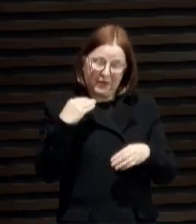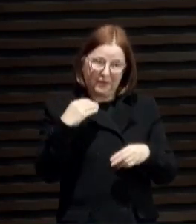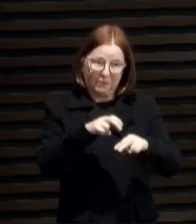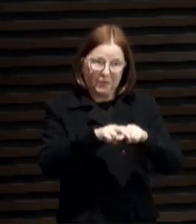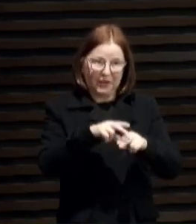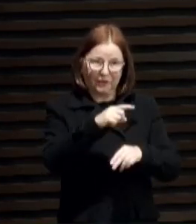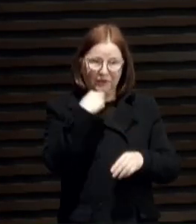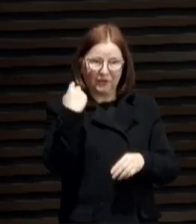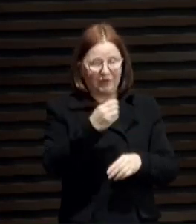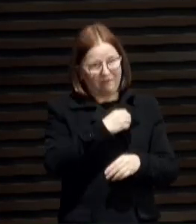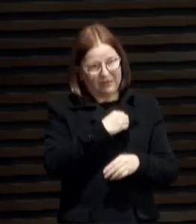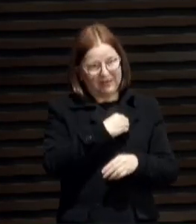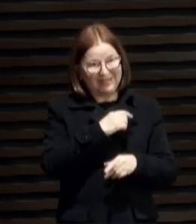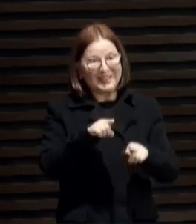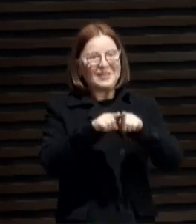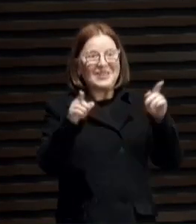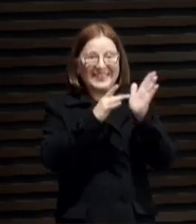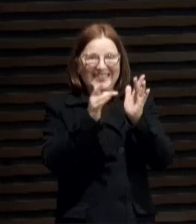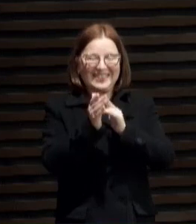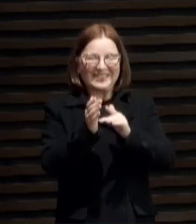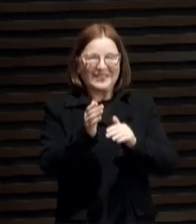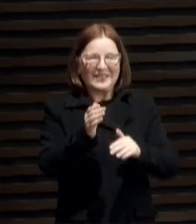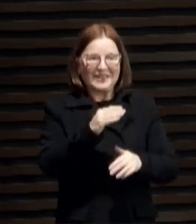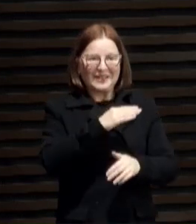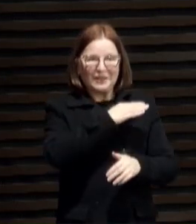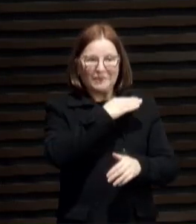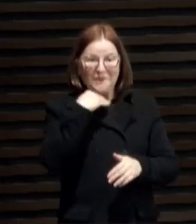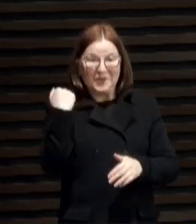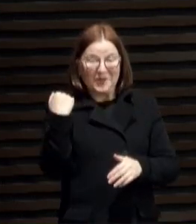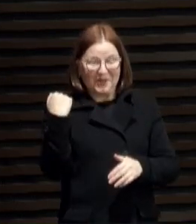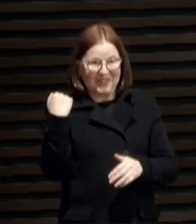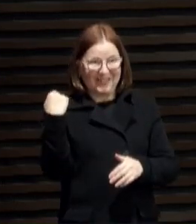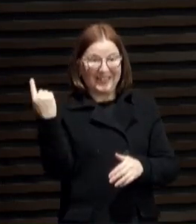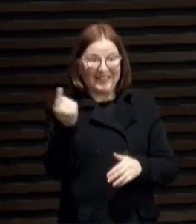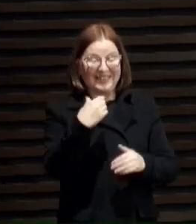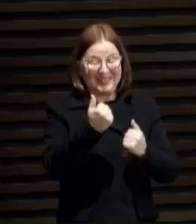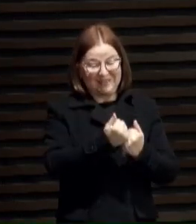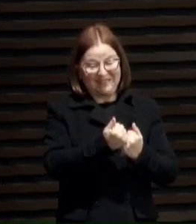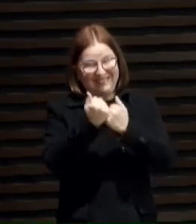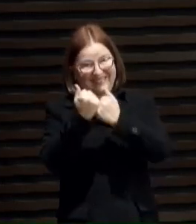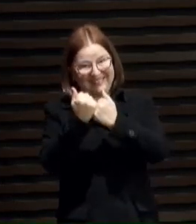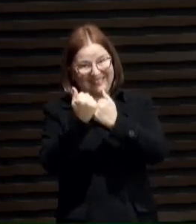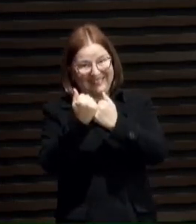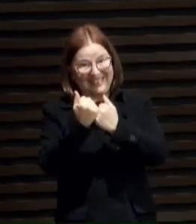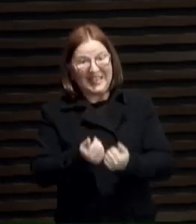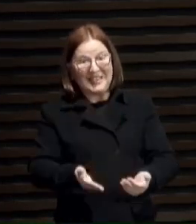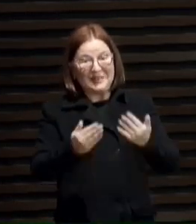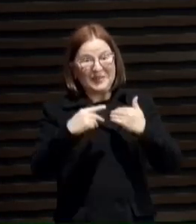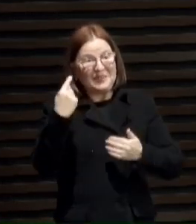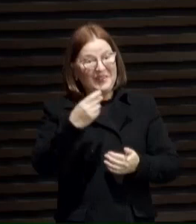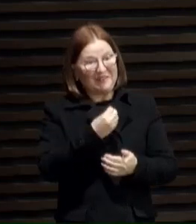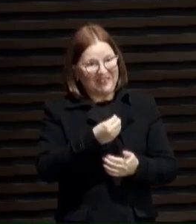nossa impiedade, mas Jesus morreu a nossa morte para nos dar a sua vida. E é essa vida